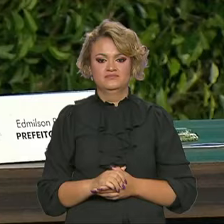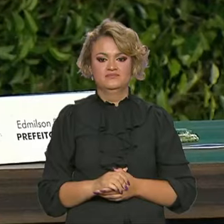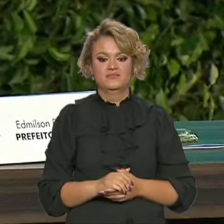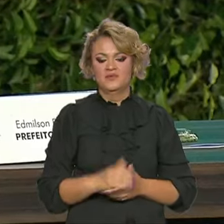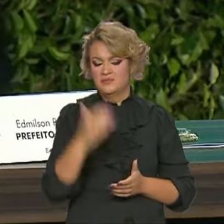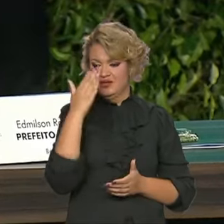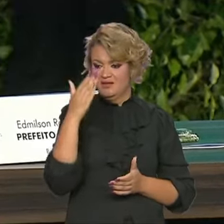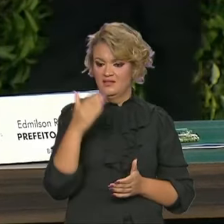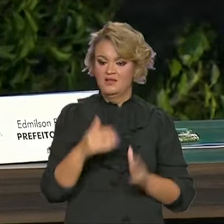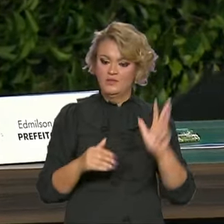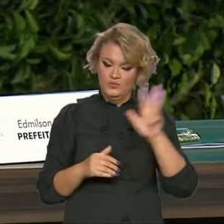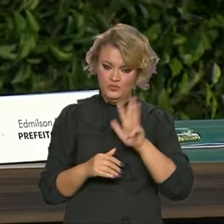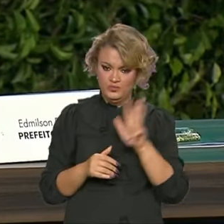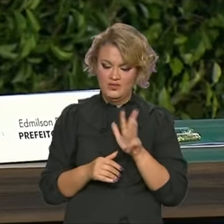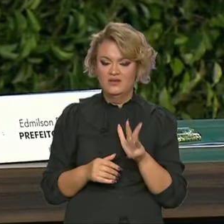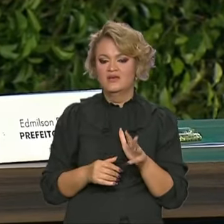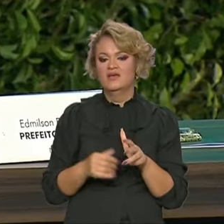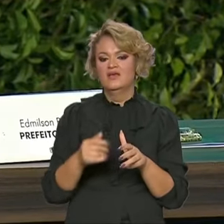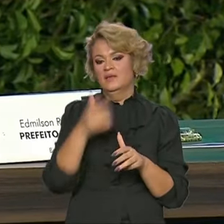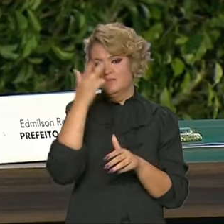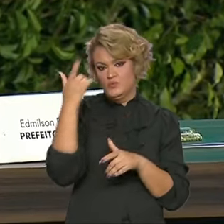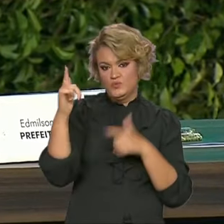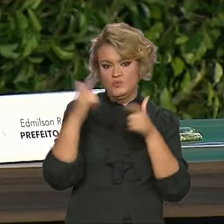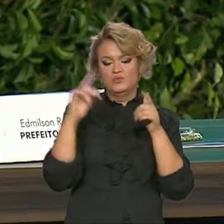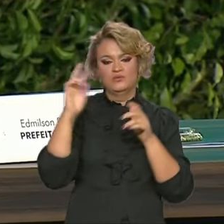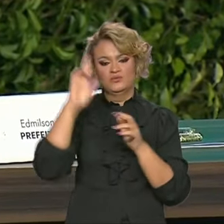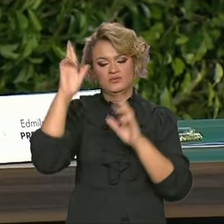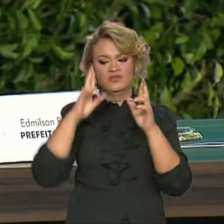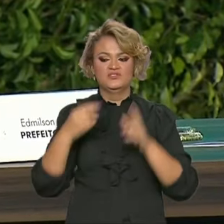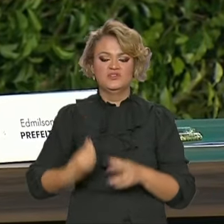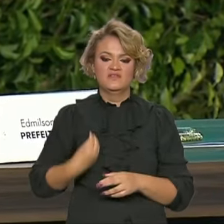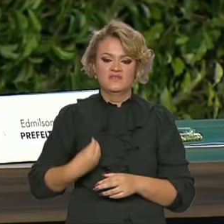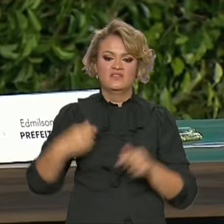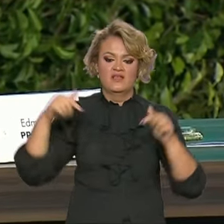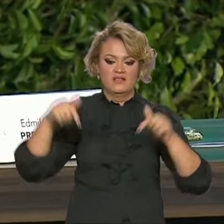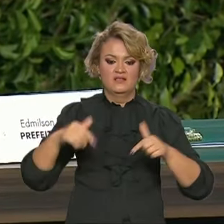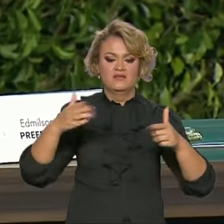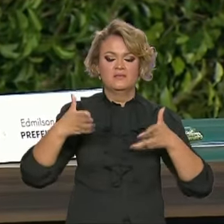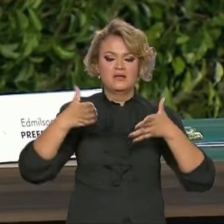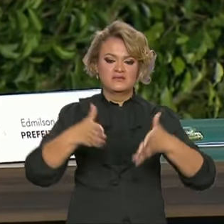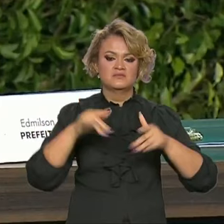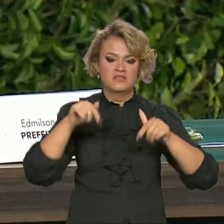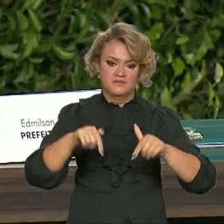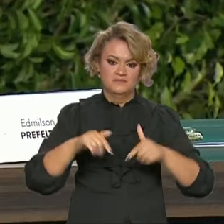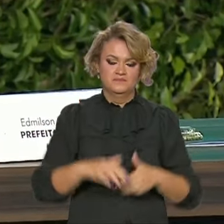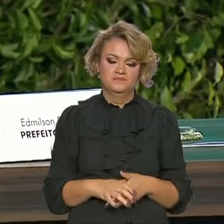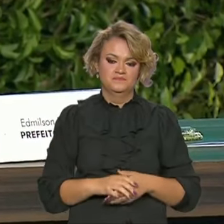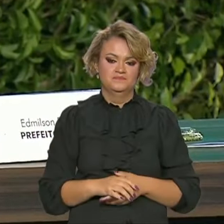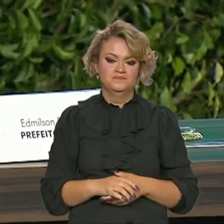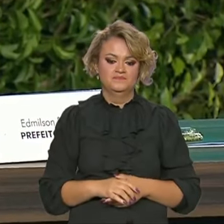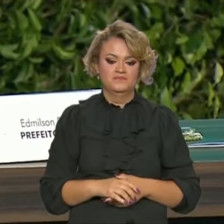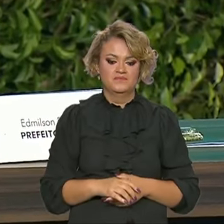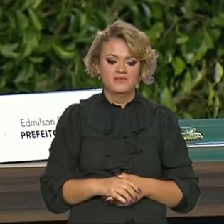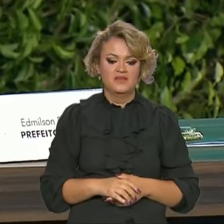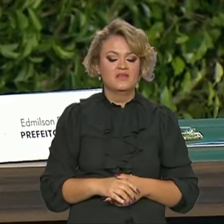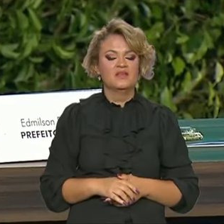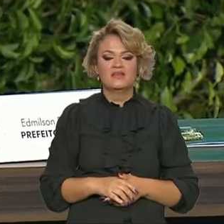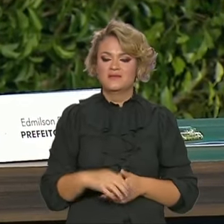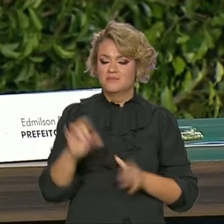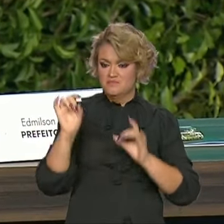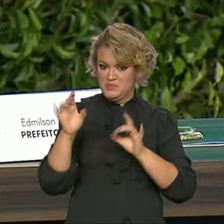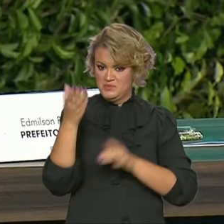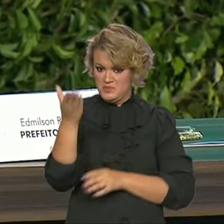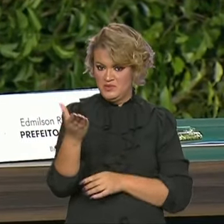ao Lula e aos que prestigiam a cúpula da Amazônia e ao Lula